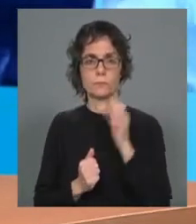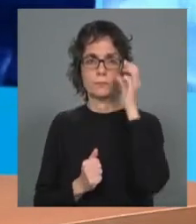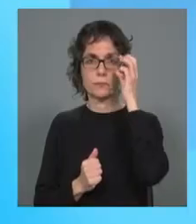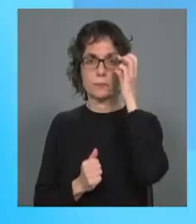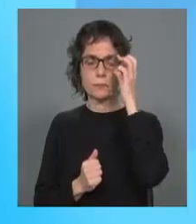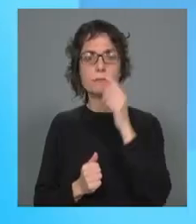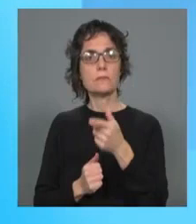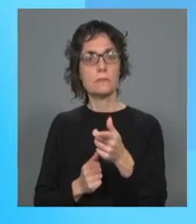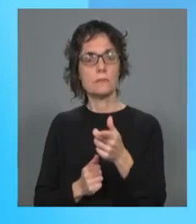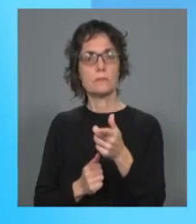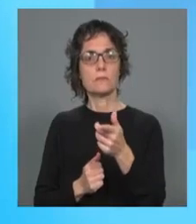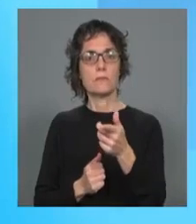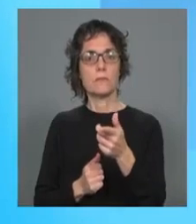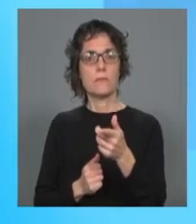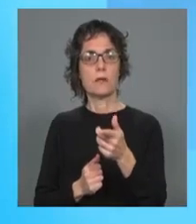Foi uma